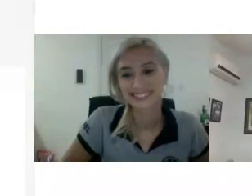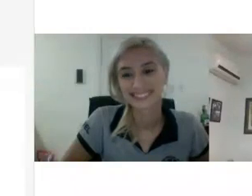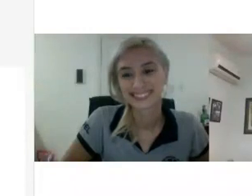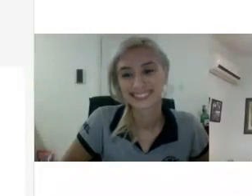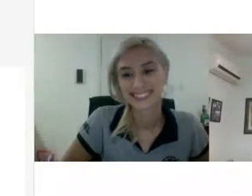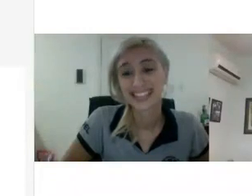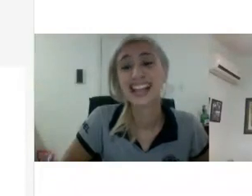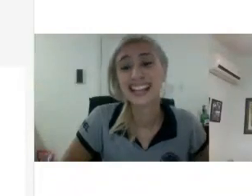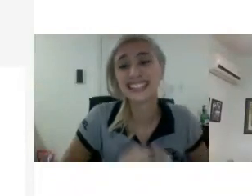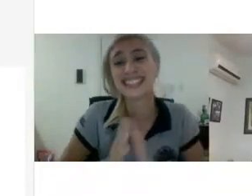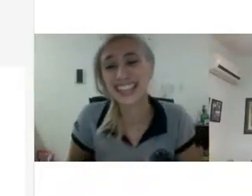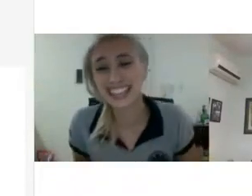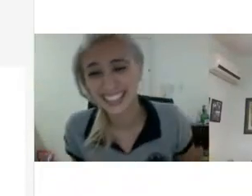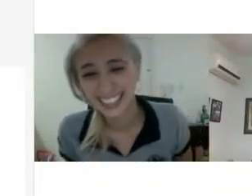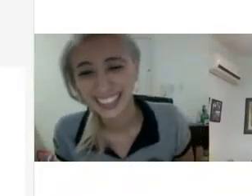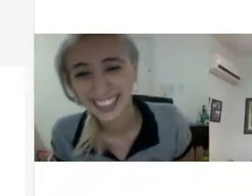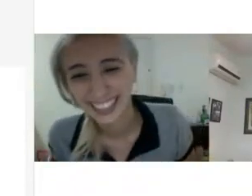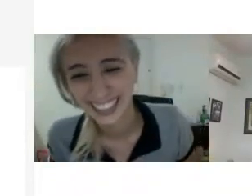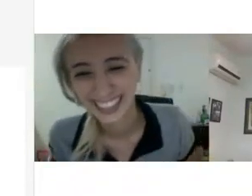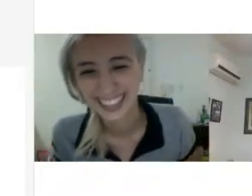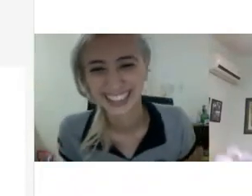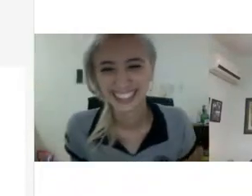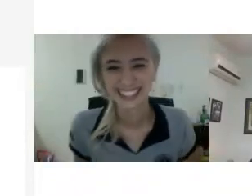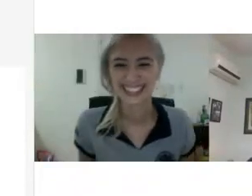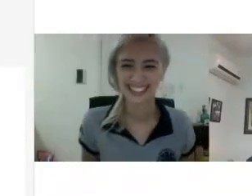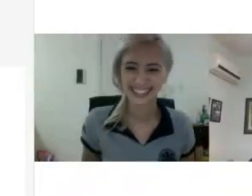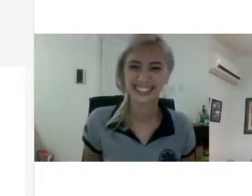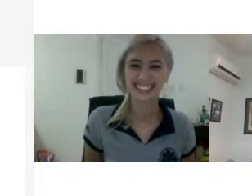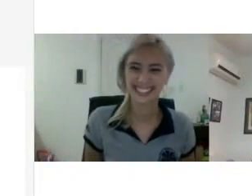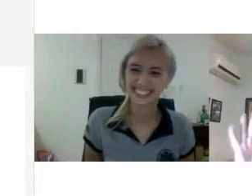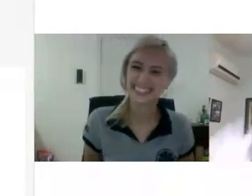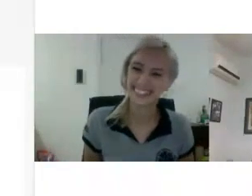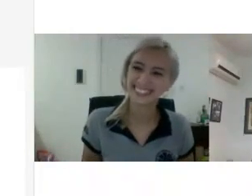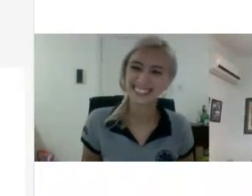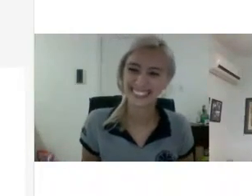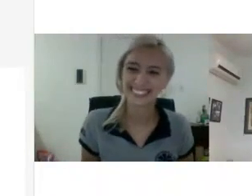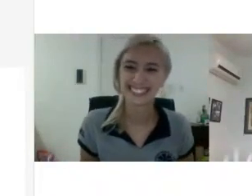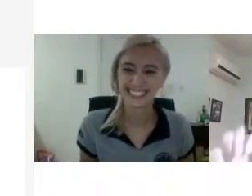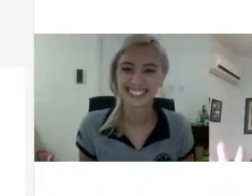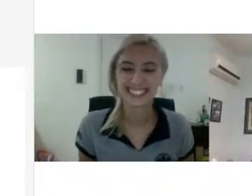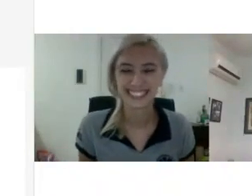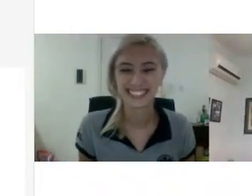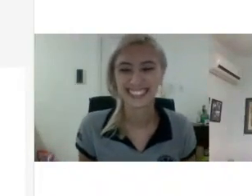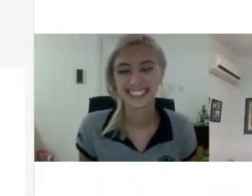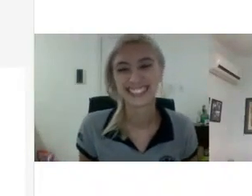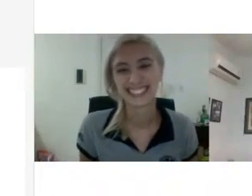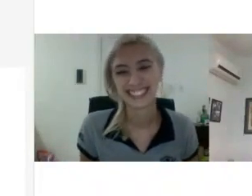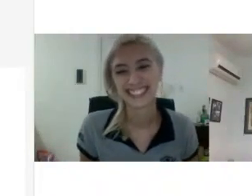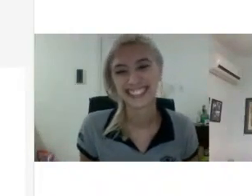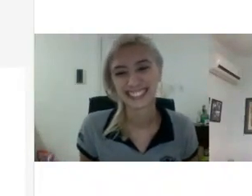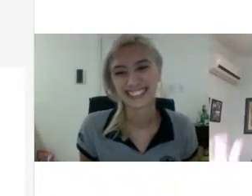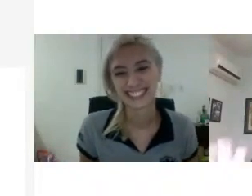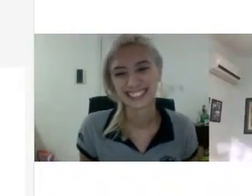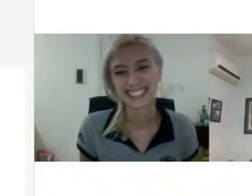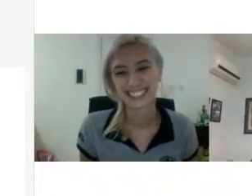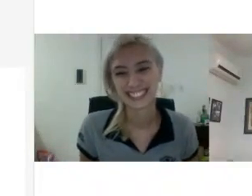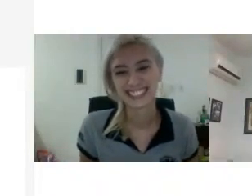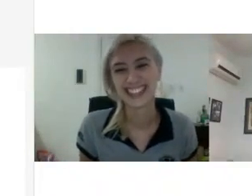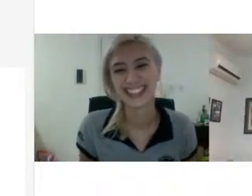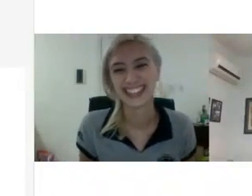semana inteiro, tá? Sim. Tô bem preocupada, assim, bem mãe, né? Eu digo, Desirê, vai descansar, ouve a mãe aqui. A tua mãe da